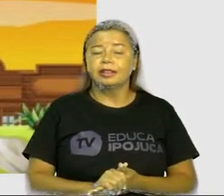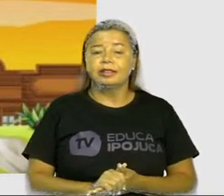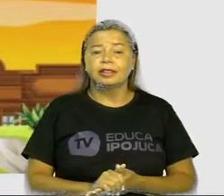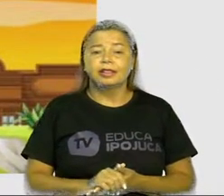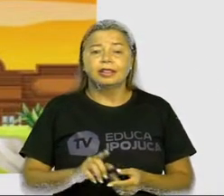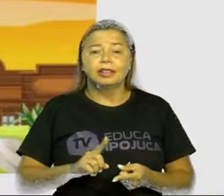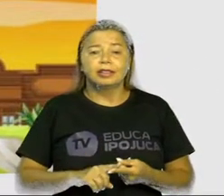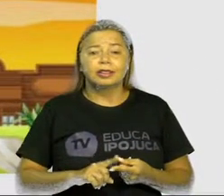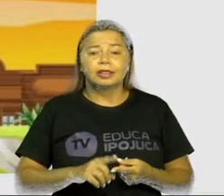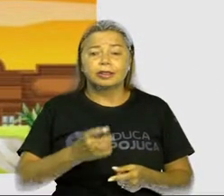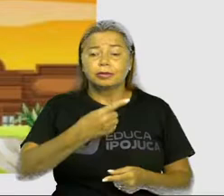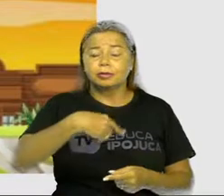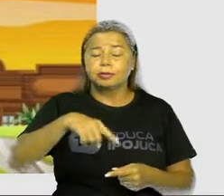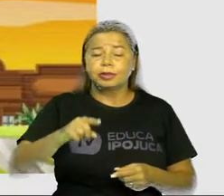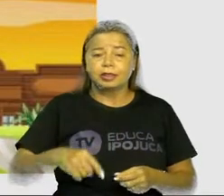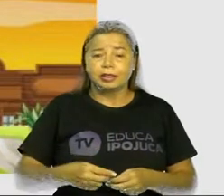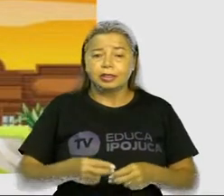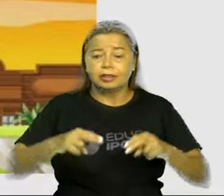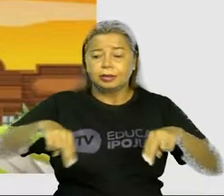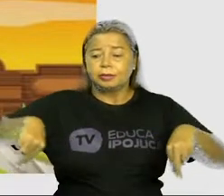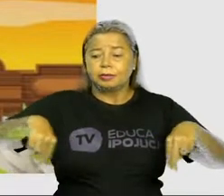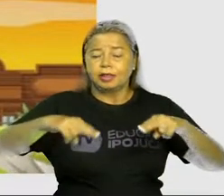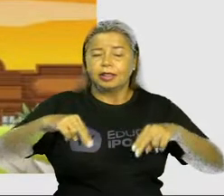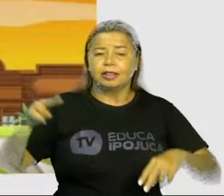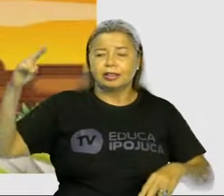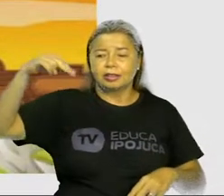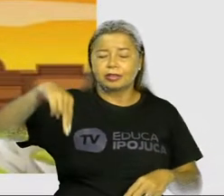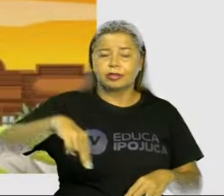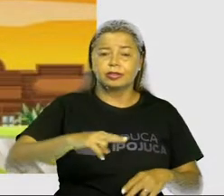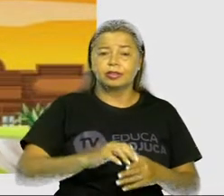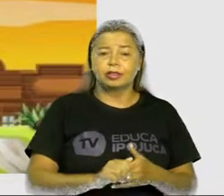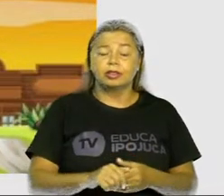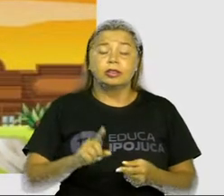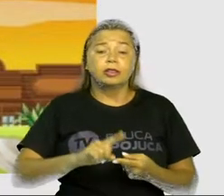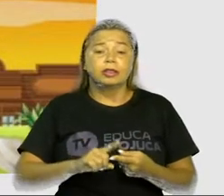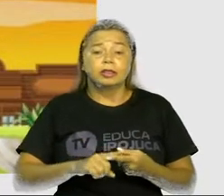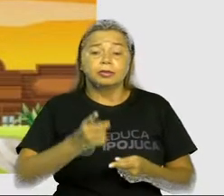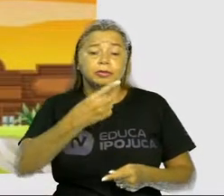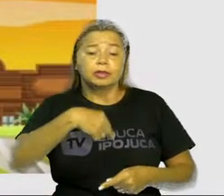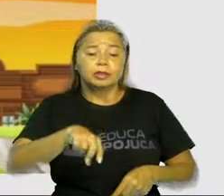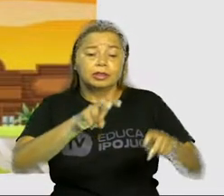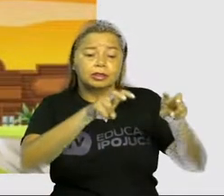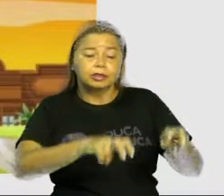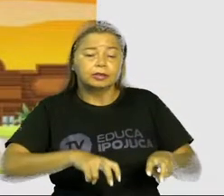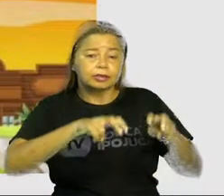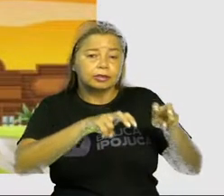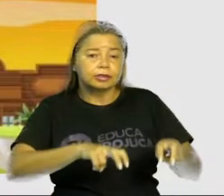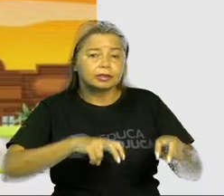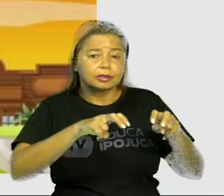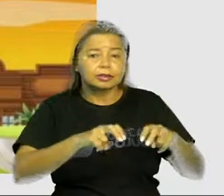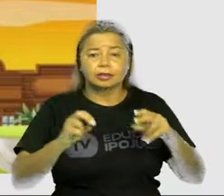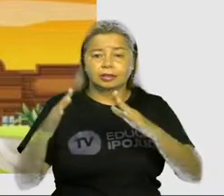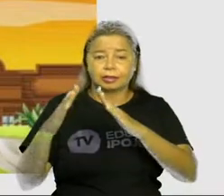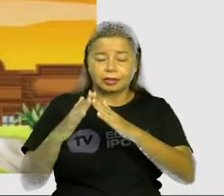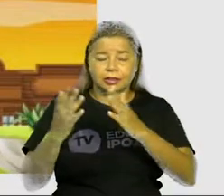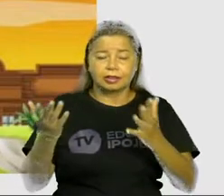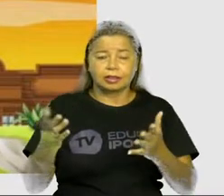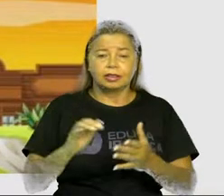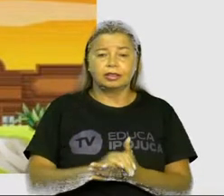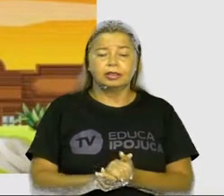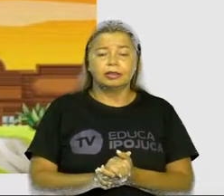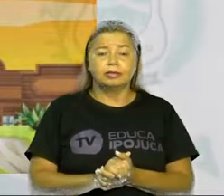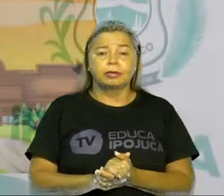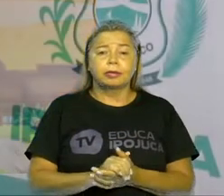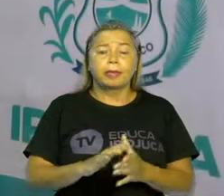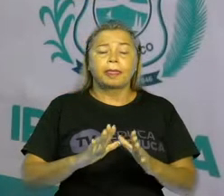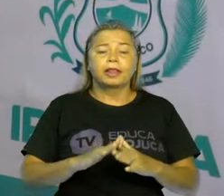Ou em uma fazenda, que também é um espaço muito agradável. Então, todos esses espaços, todos esses lugares